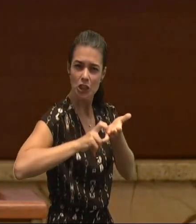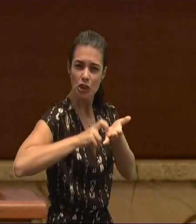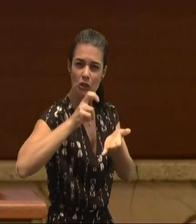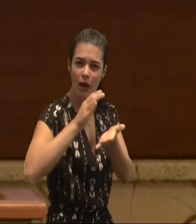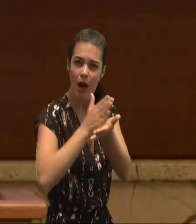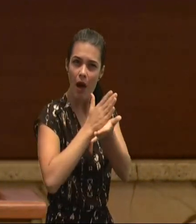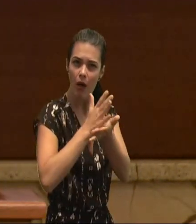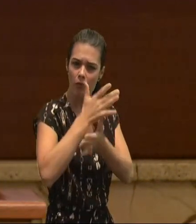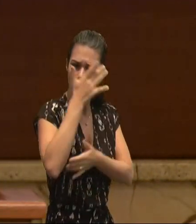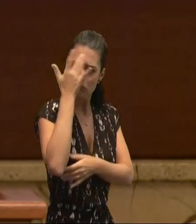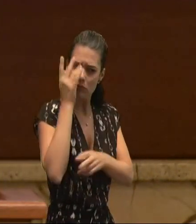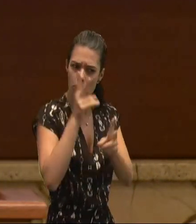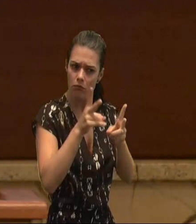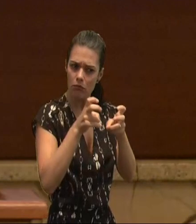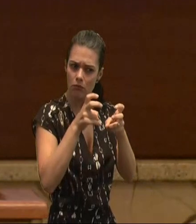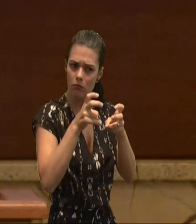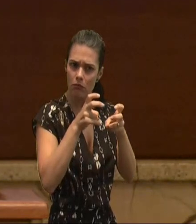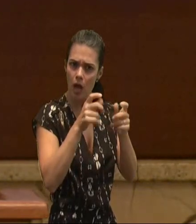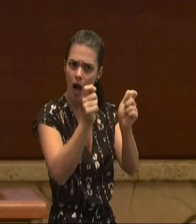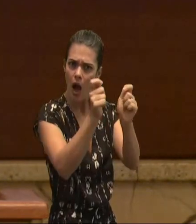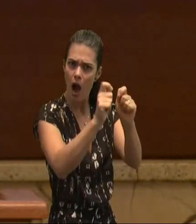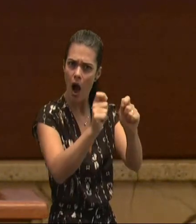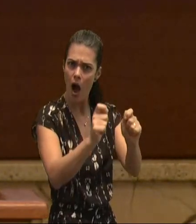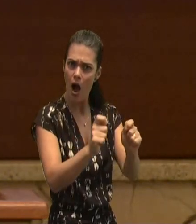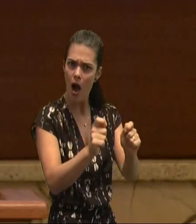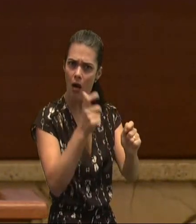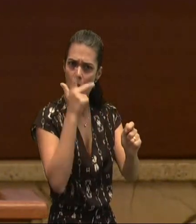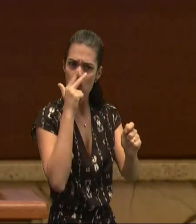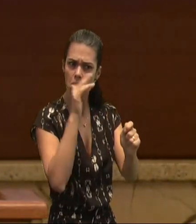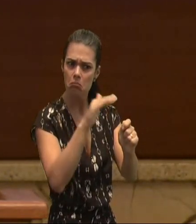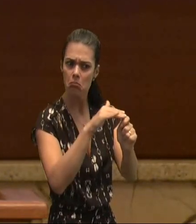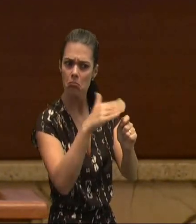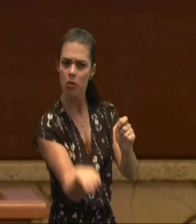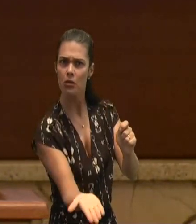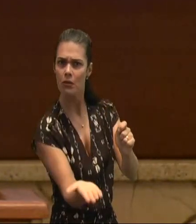pessoas repararam que a estátua de Dagom havia caído no chão,